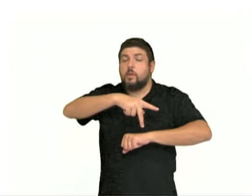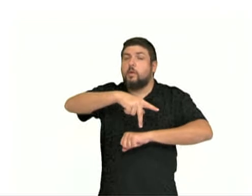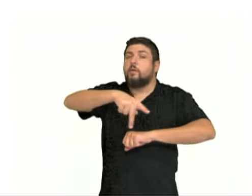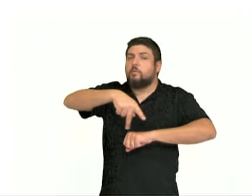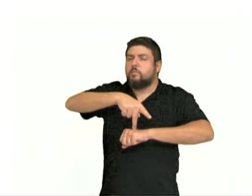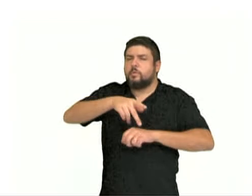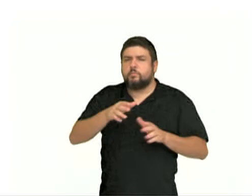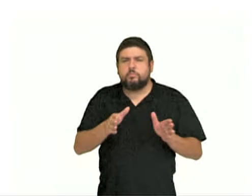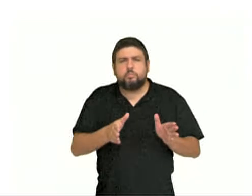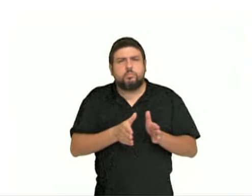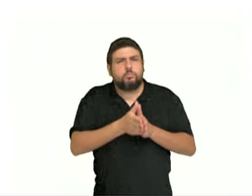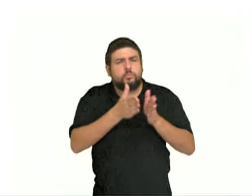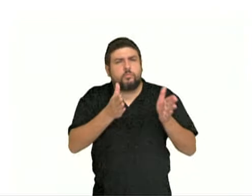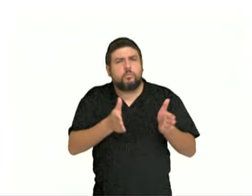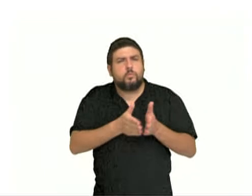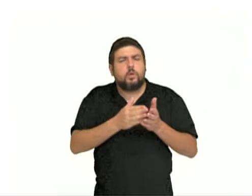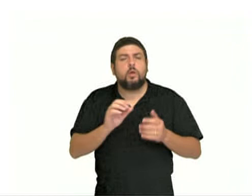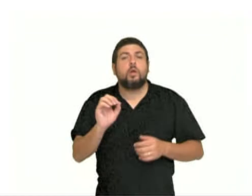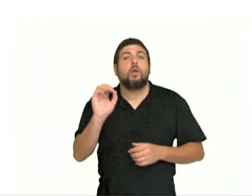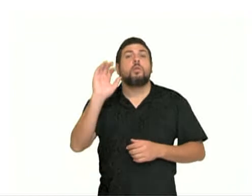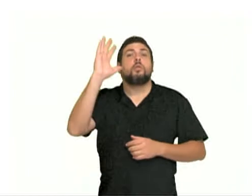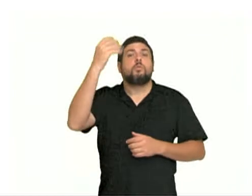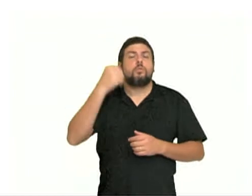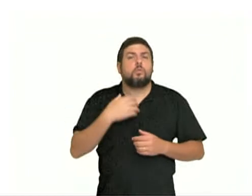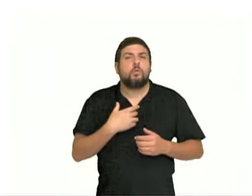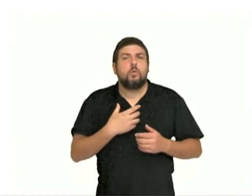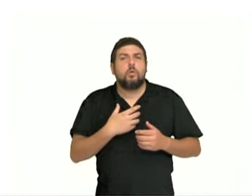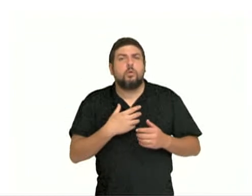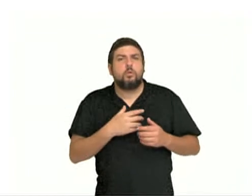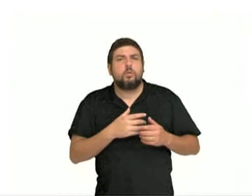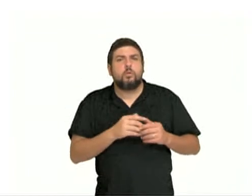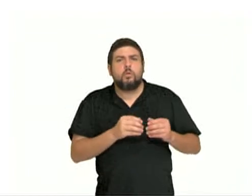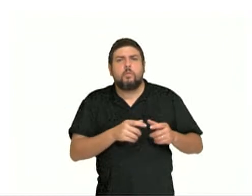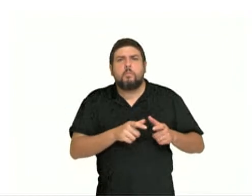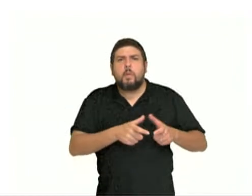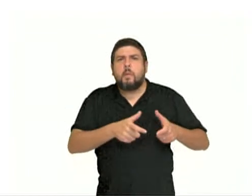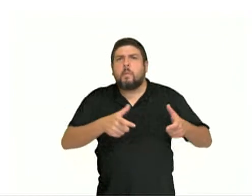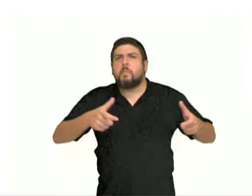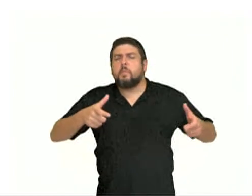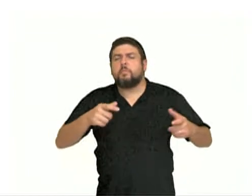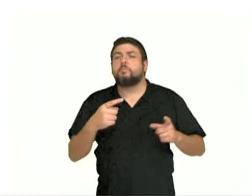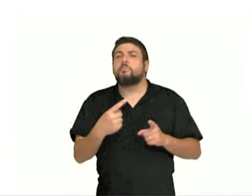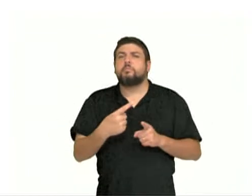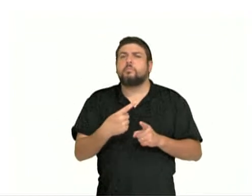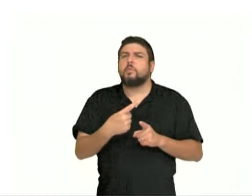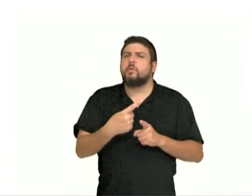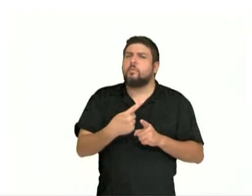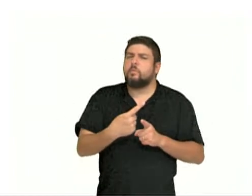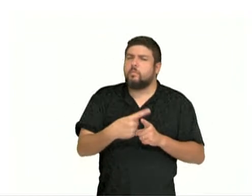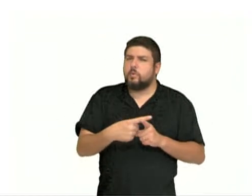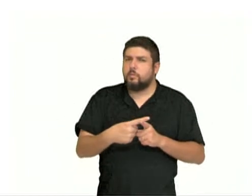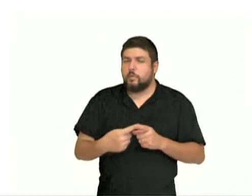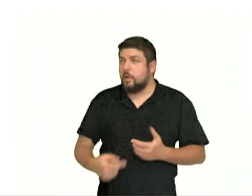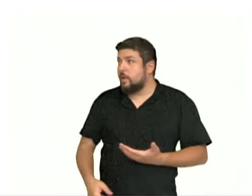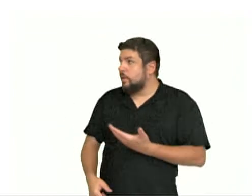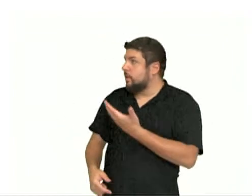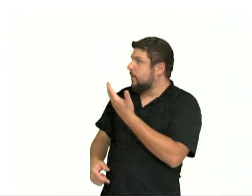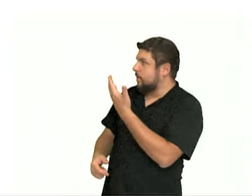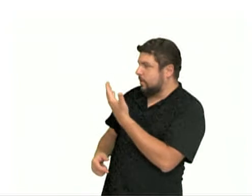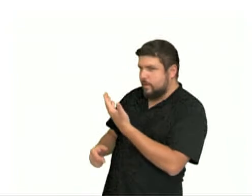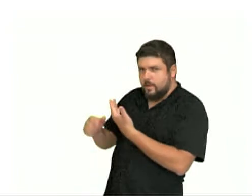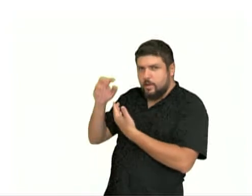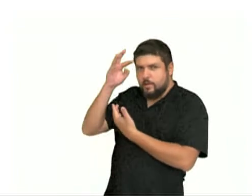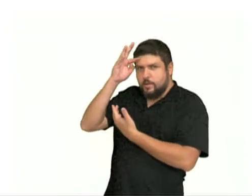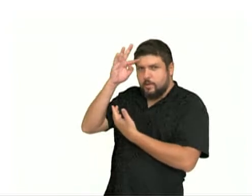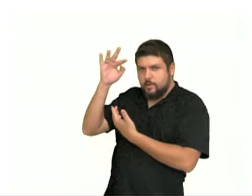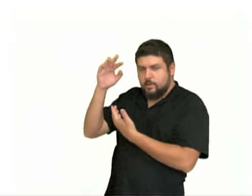tiveram aí um aumento né Sempre assim porque porque acredita-se que a pobreza nessa teoria acredita-se